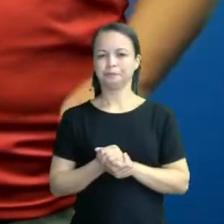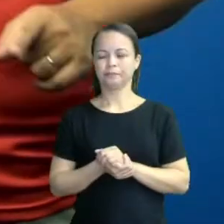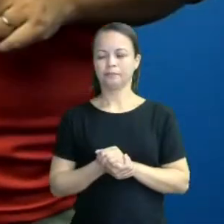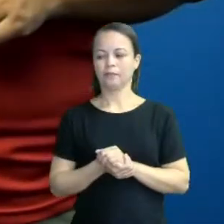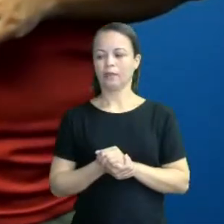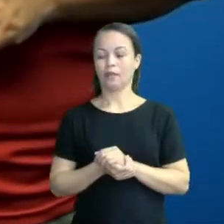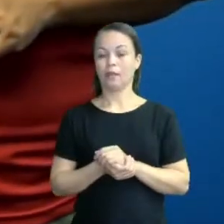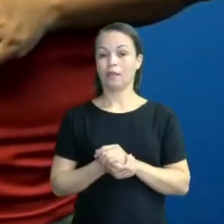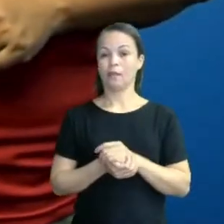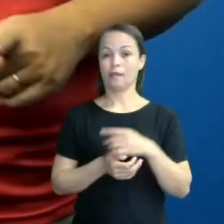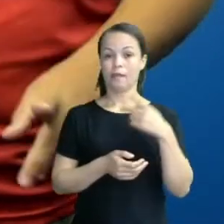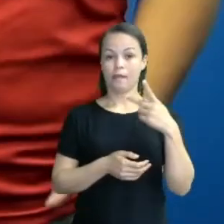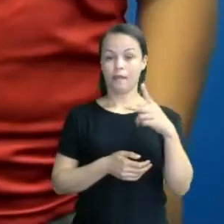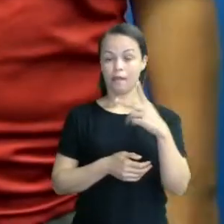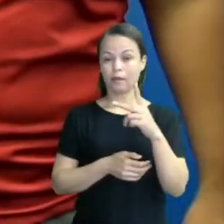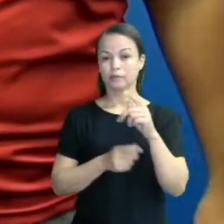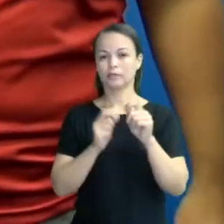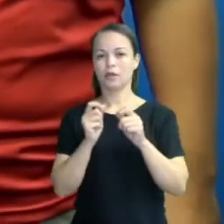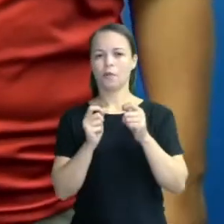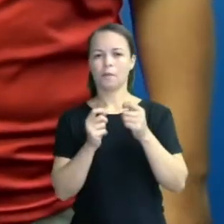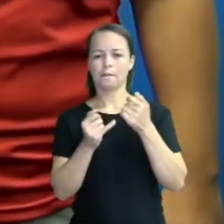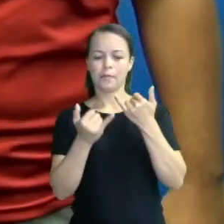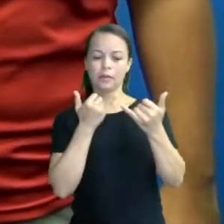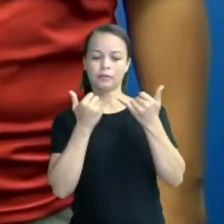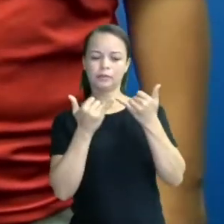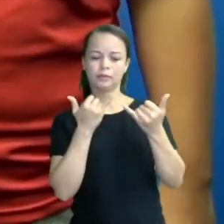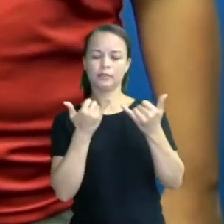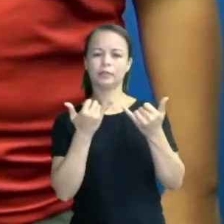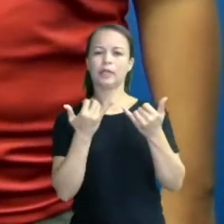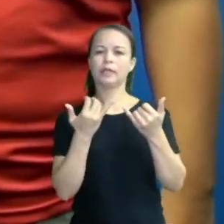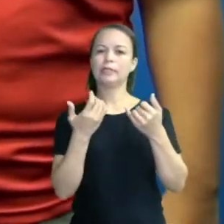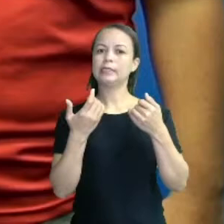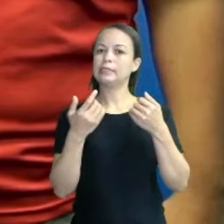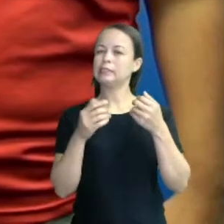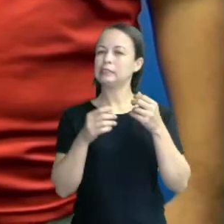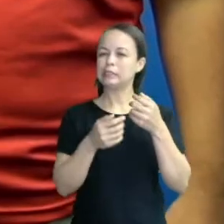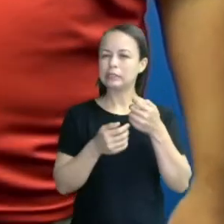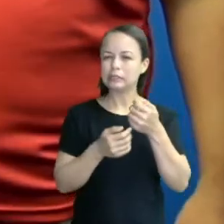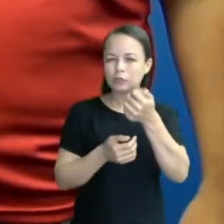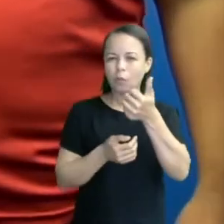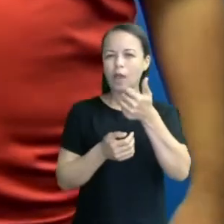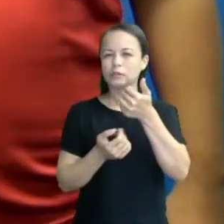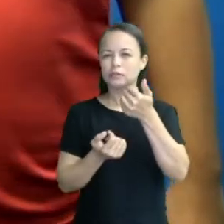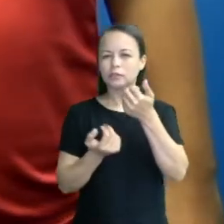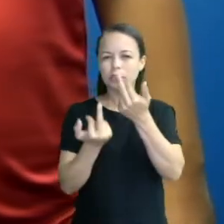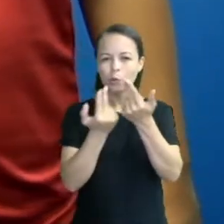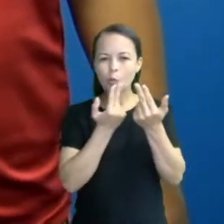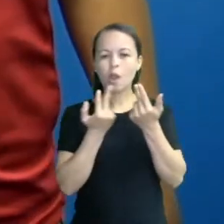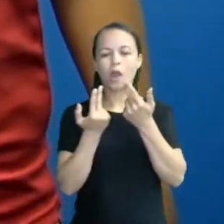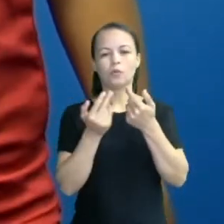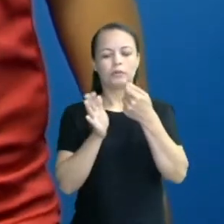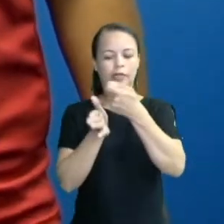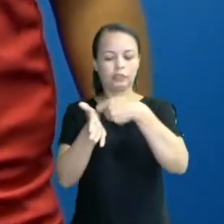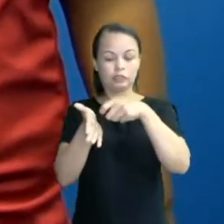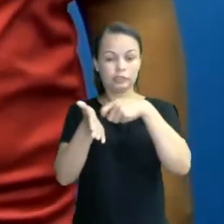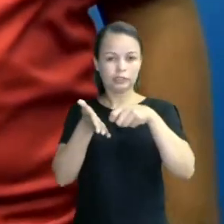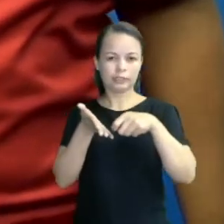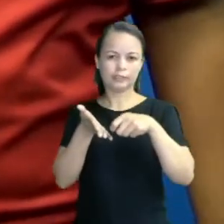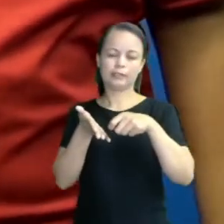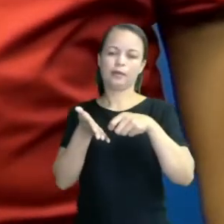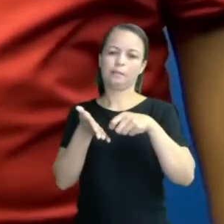elas são parecidas e até iguais na escrita, mas